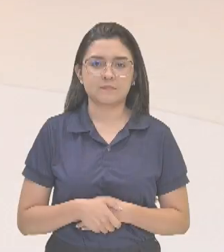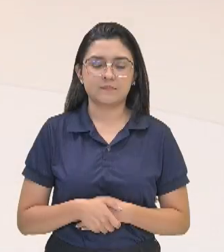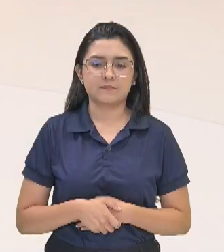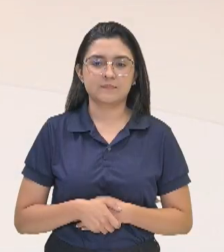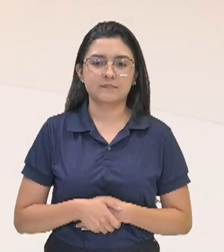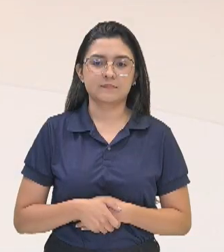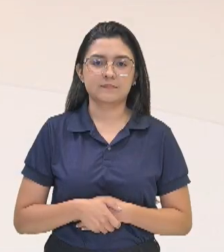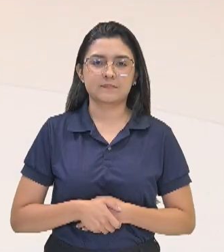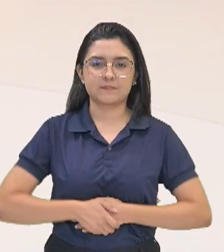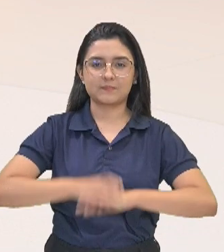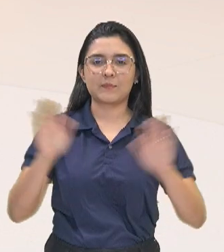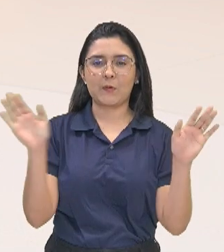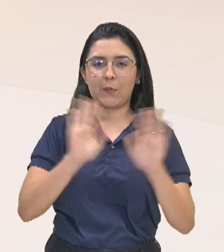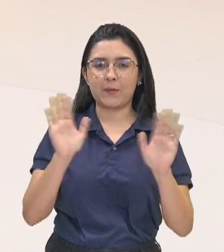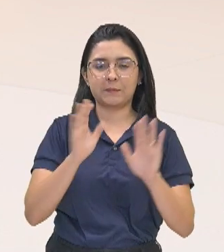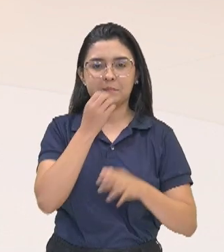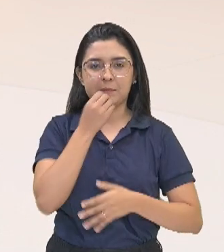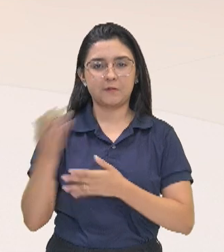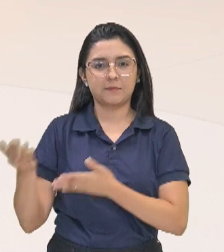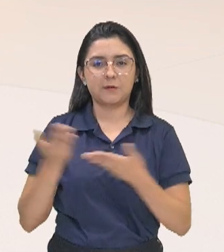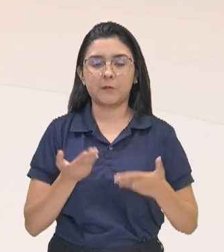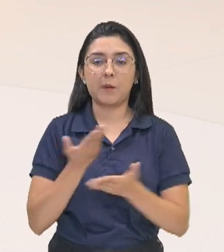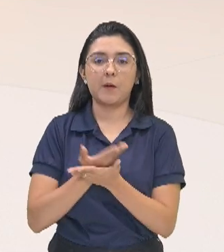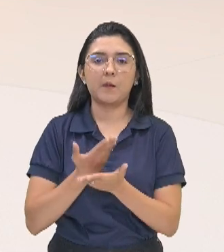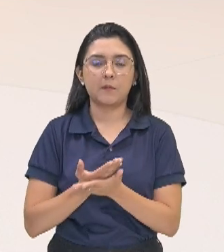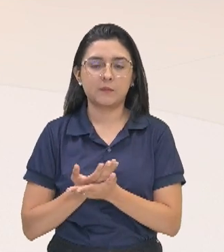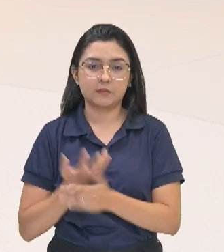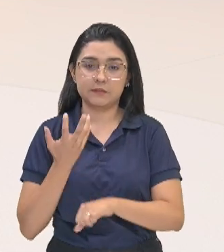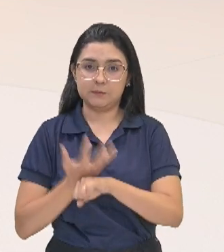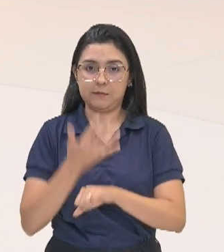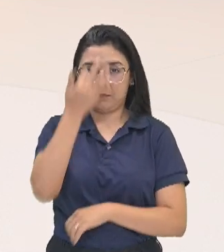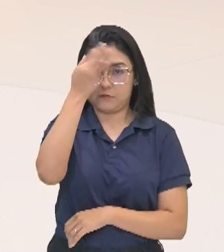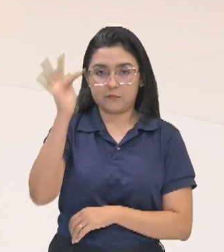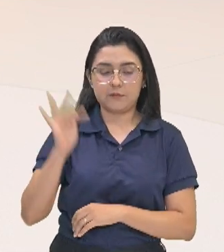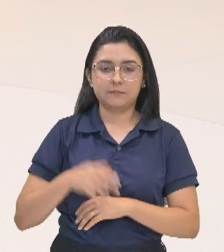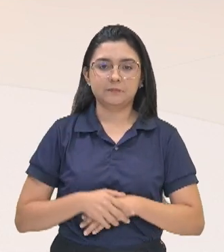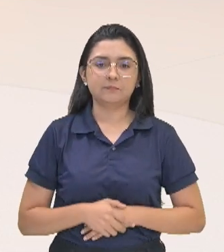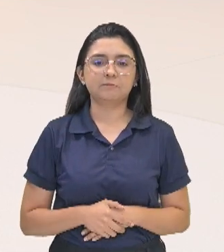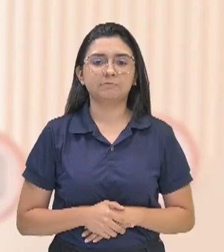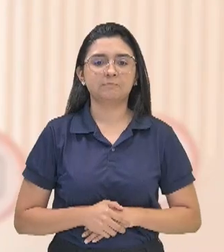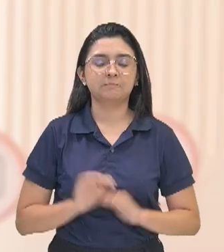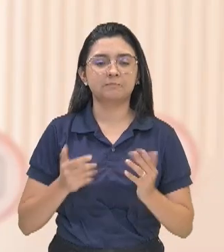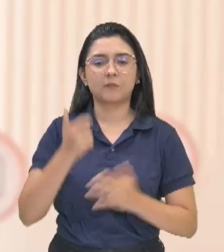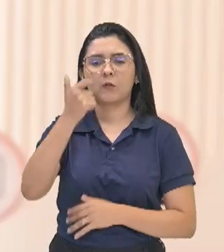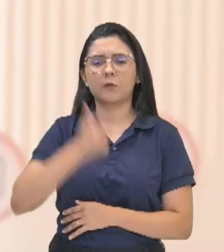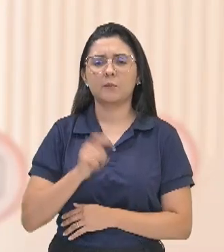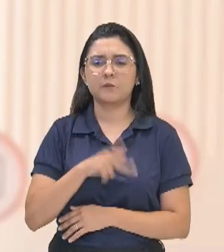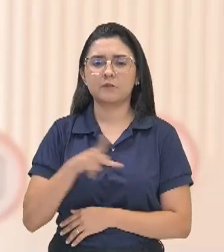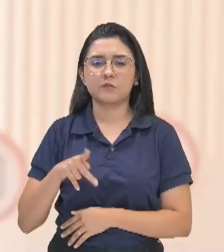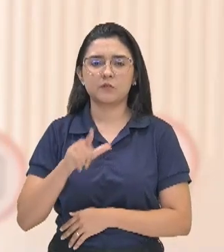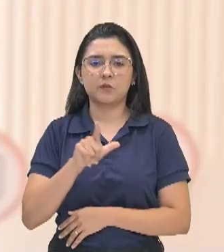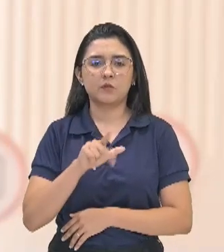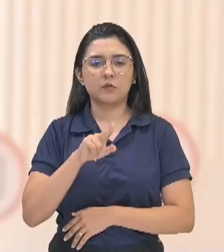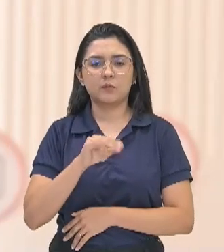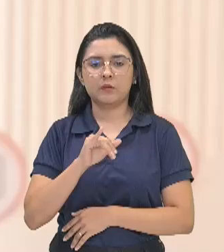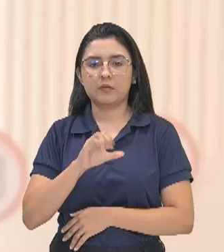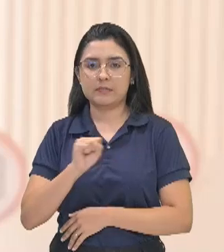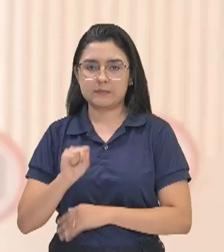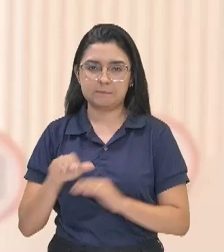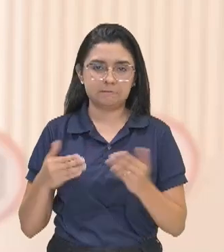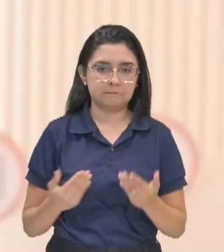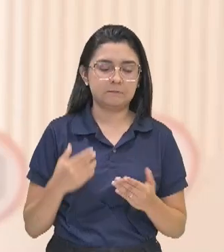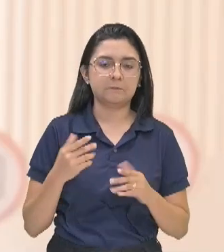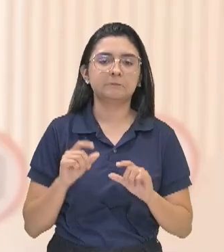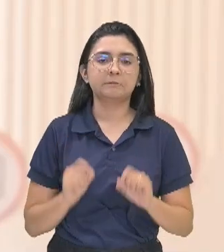Olá pessoal, então sejam bem-vindos aqui a mais uma aula de filosofia, tá bom? Eu sou o professor Luiz Cláudio, eu sou professor